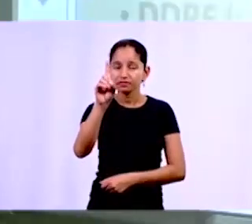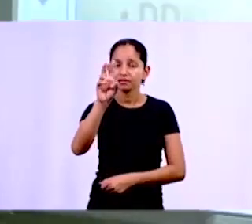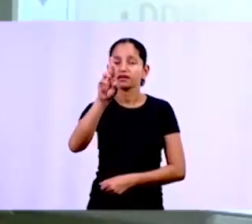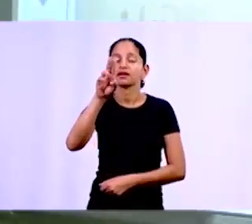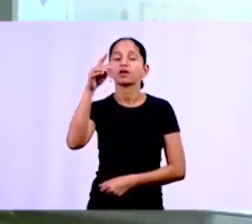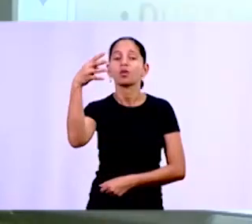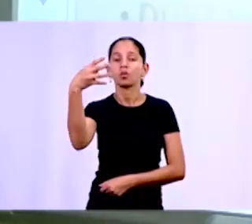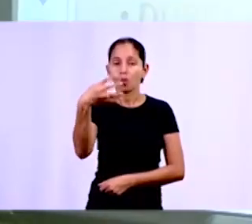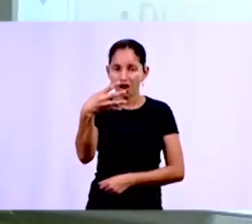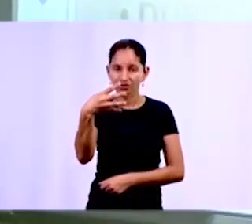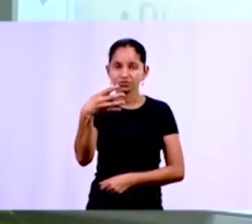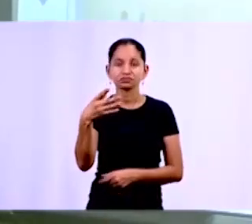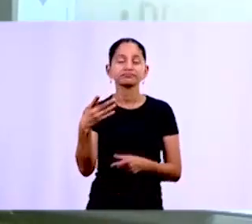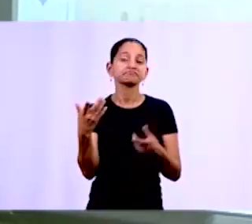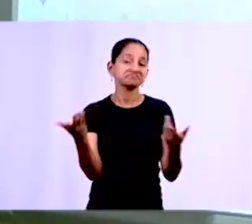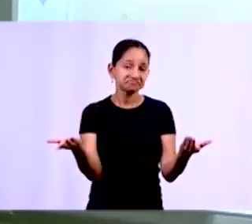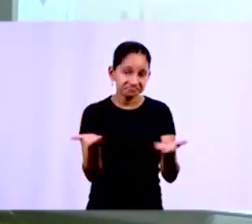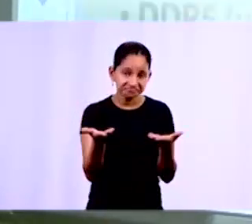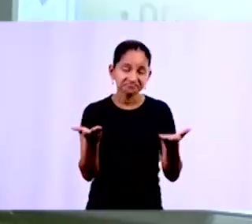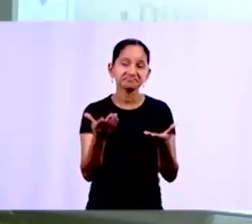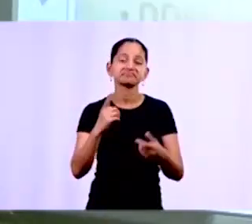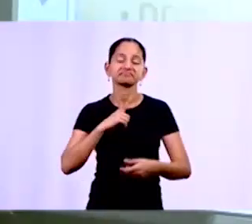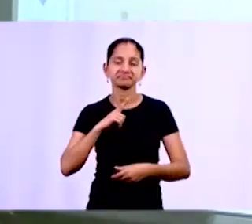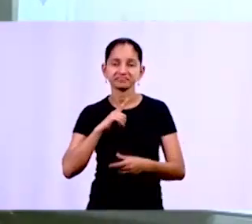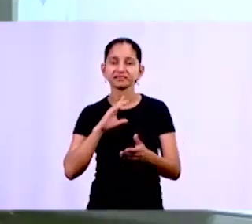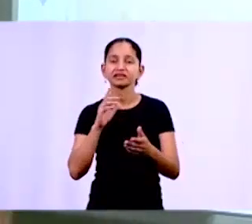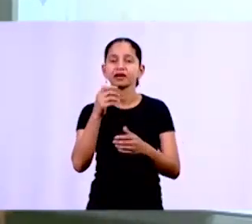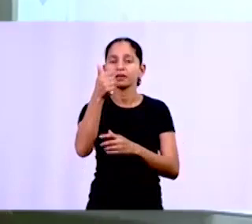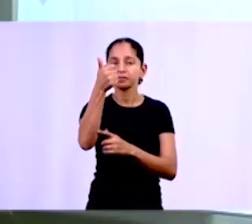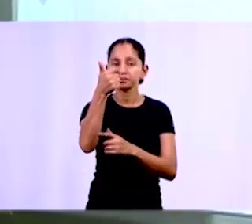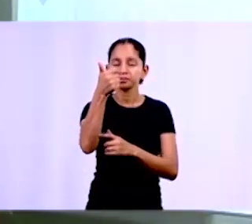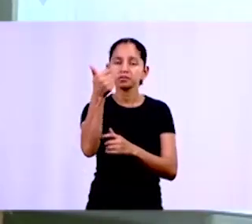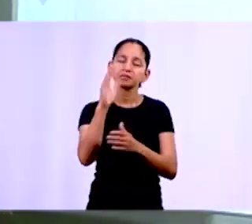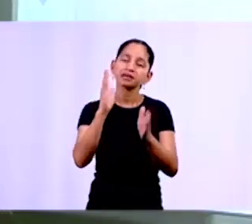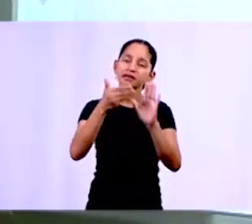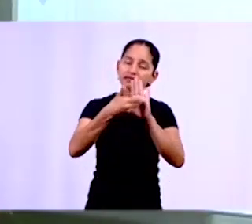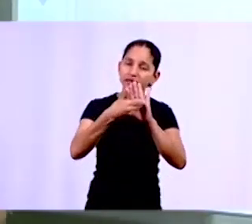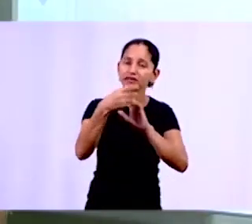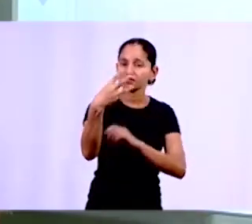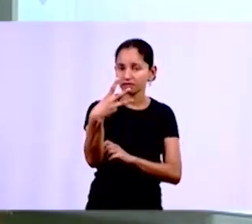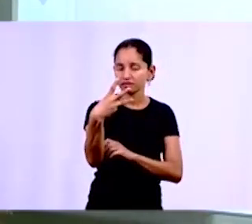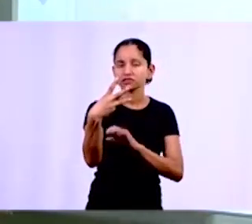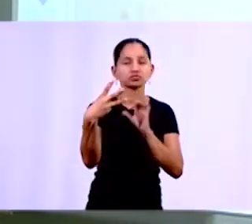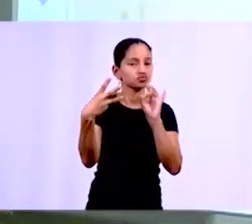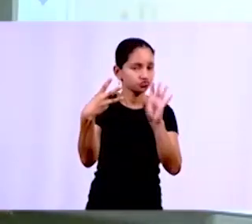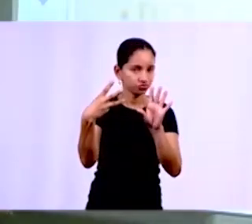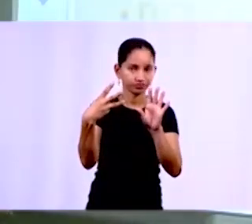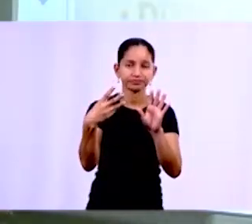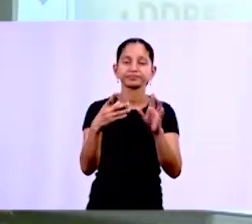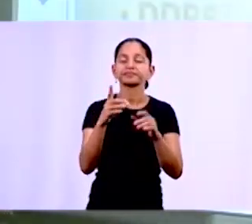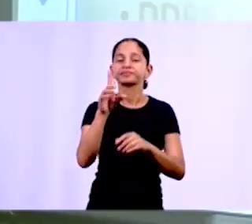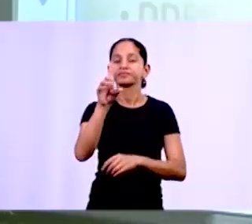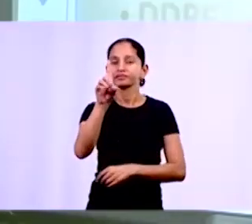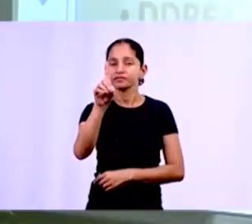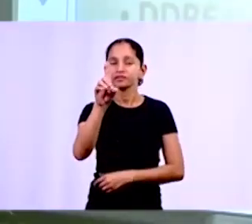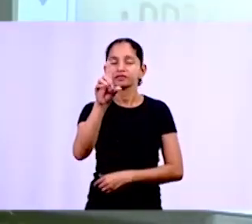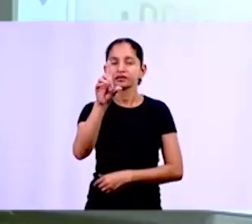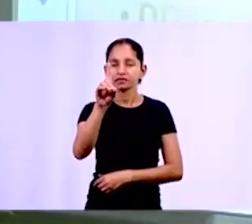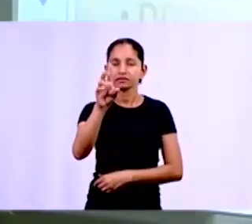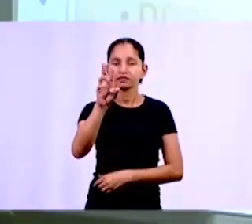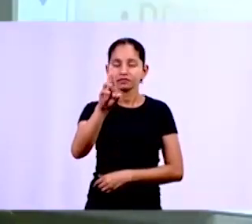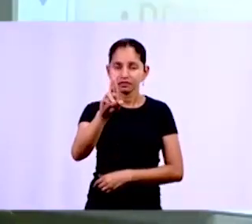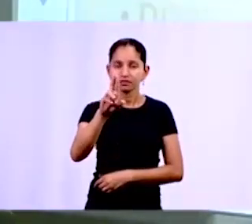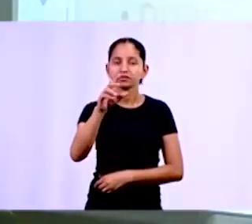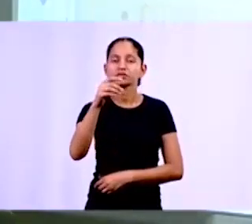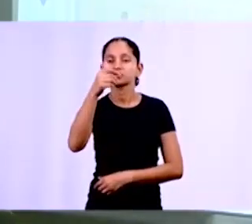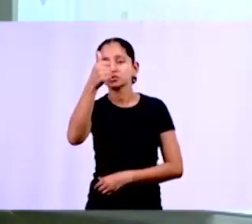né? O i7, quarta geração, até a quarta geração, da primeira à quarta geração, utilizava o DDR3. O que é o DDR2, 3, 4?